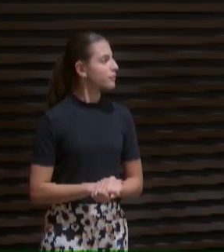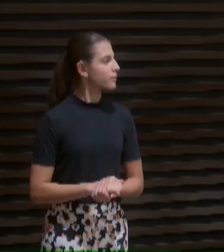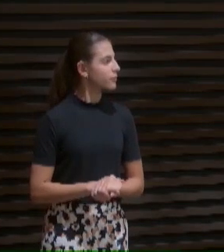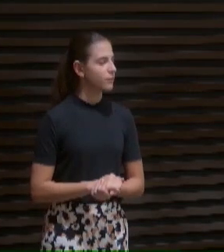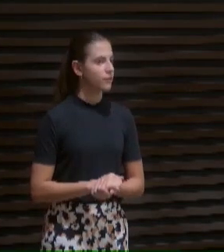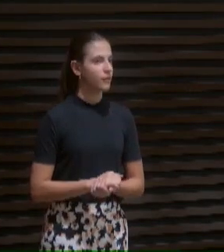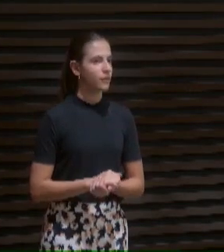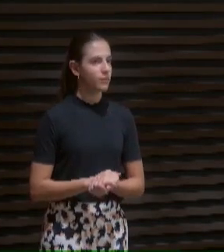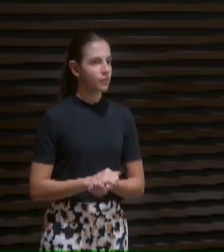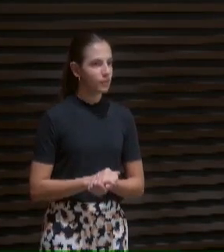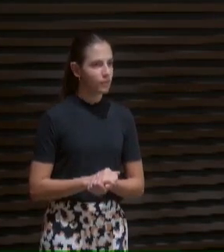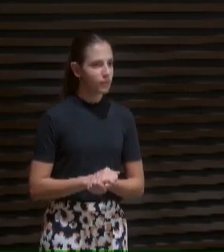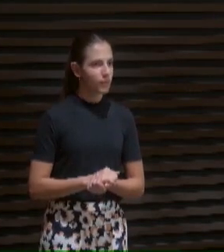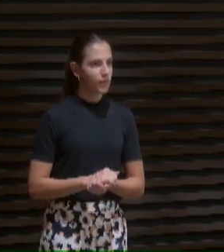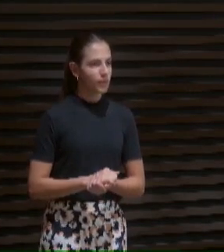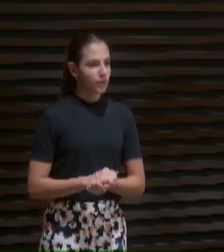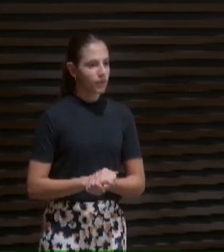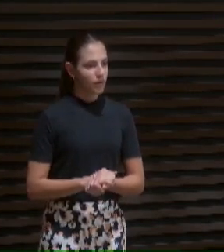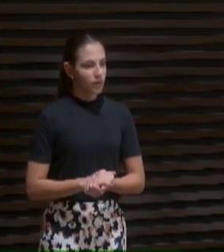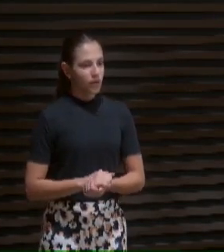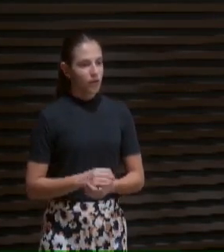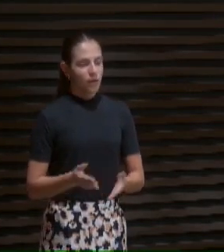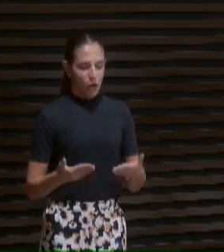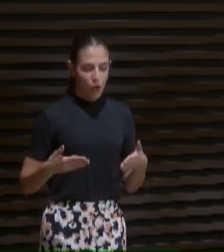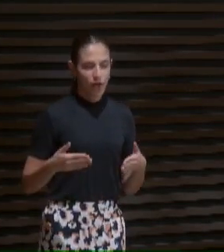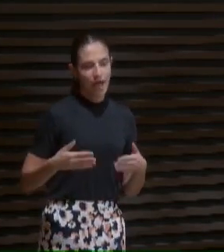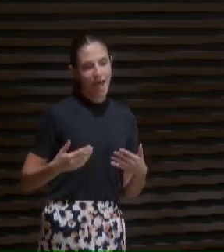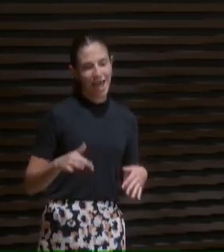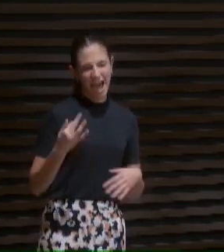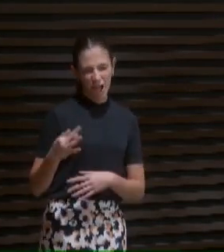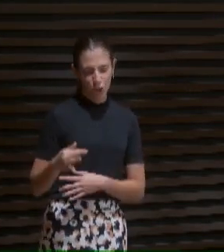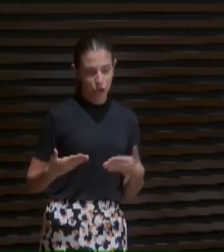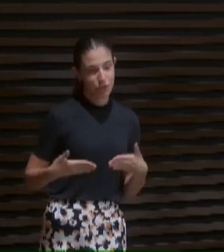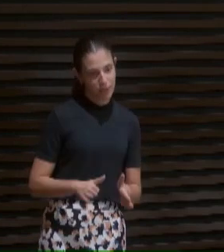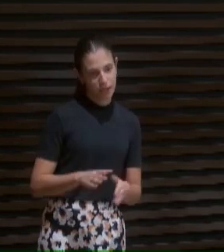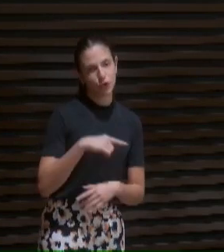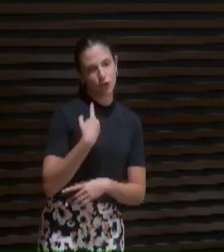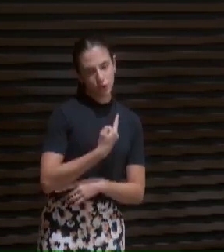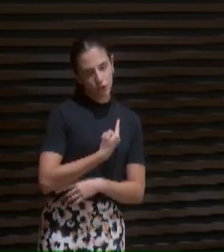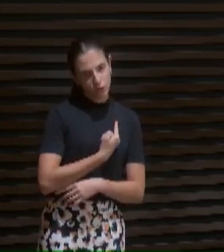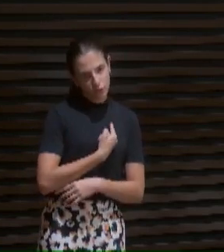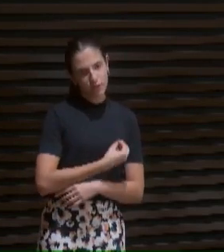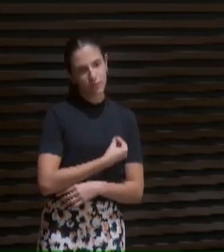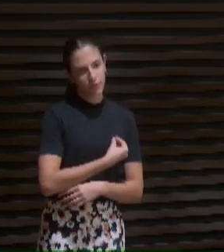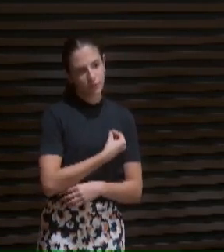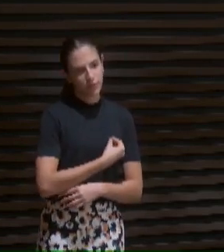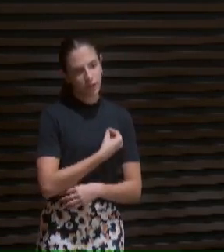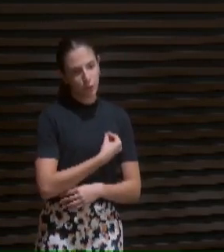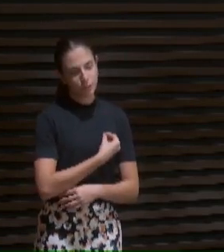O parto tem as dores de parto, e nós temos passado por alguns. O Senhor Jesus, no